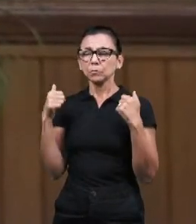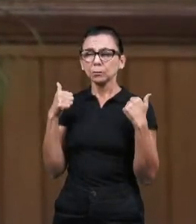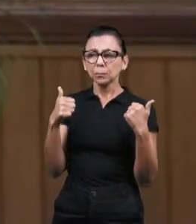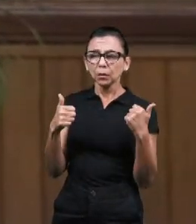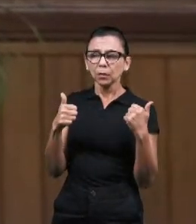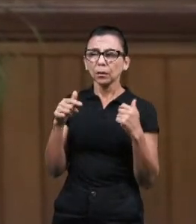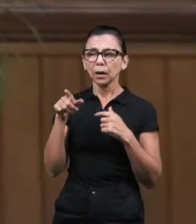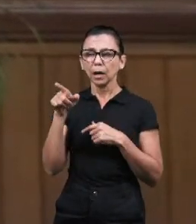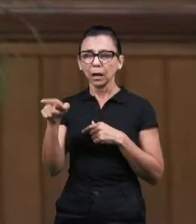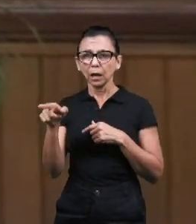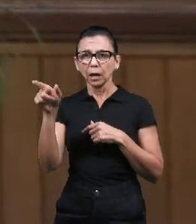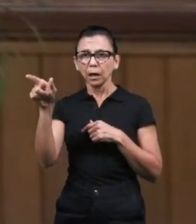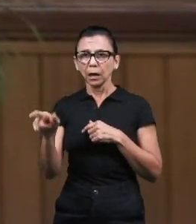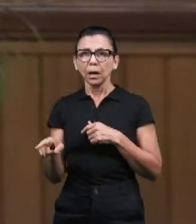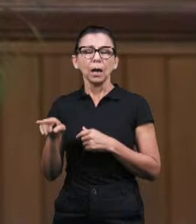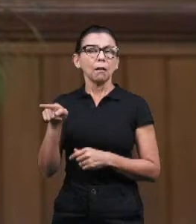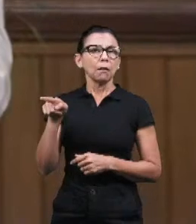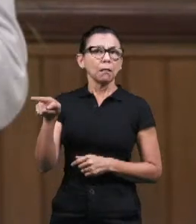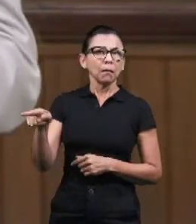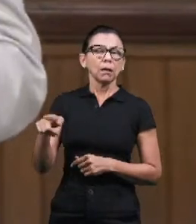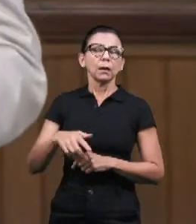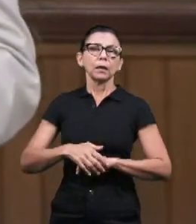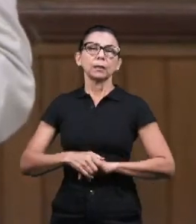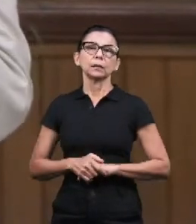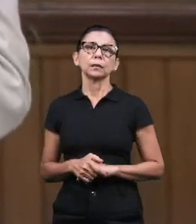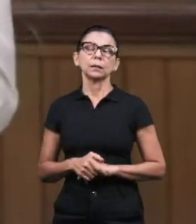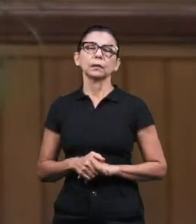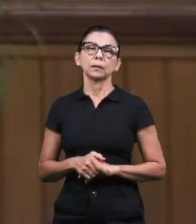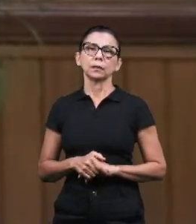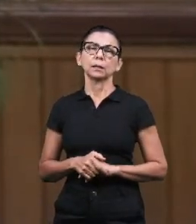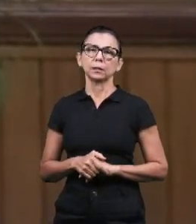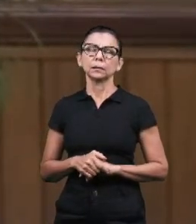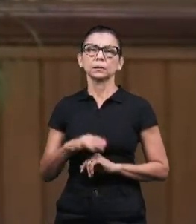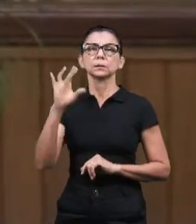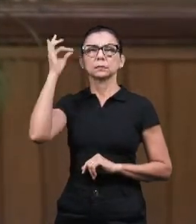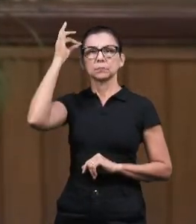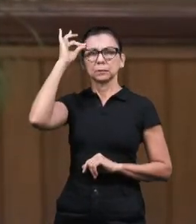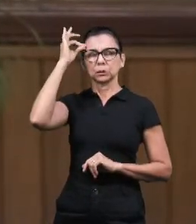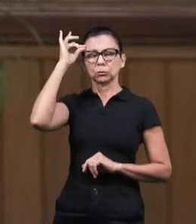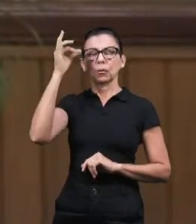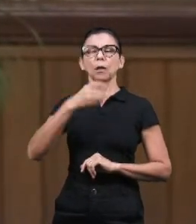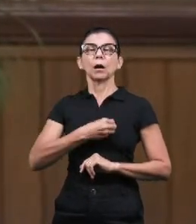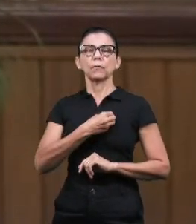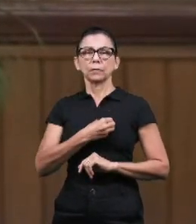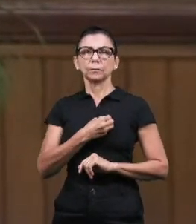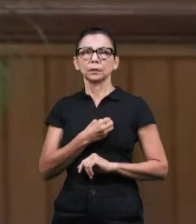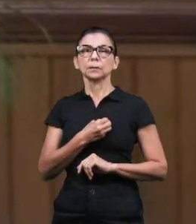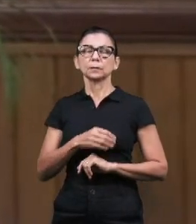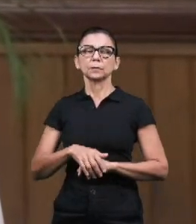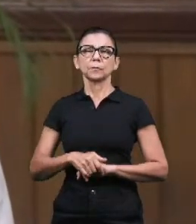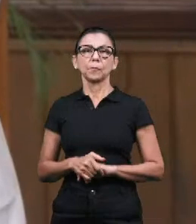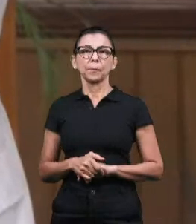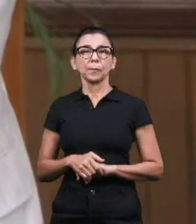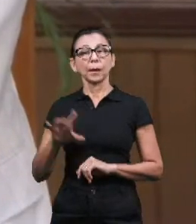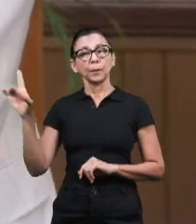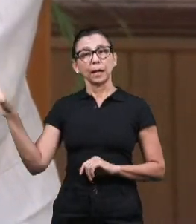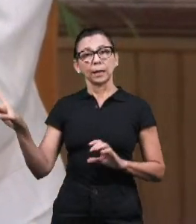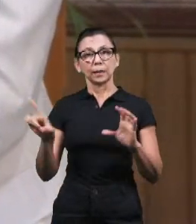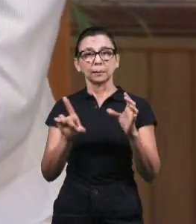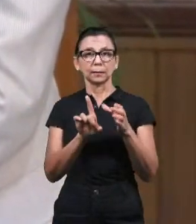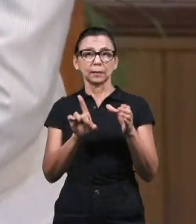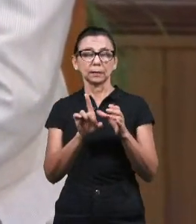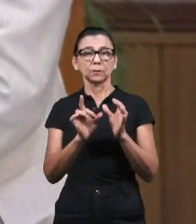nós, para que possa realmente a pessoa integrar ao grupo do Manaim. Aliás, essa expressão usada